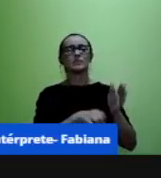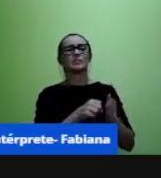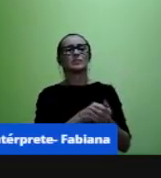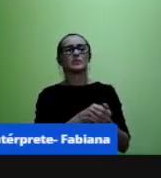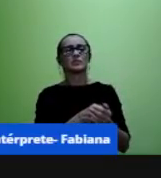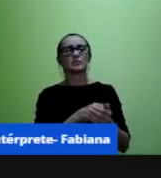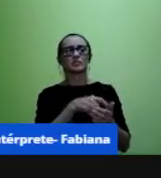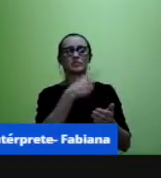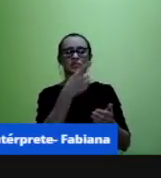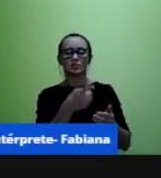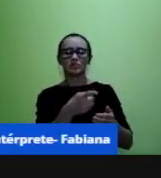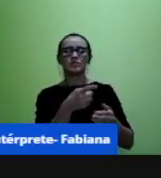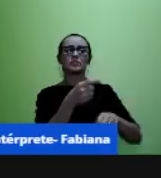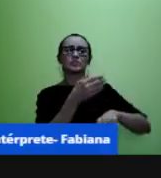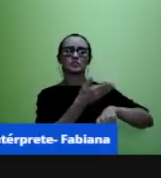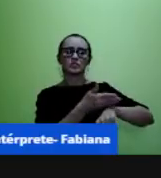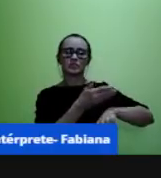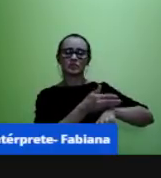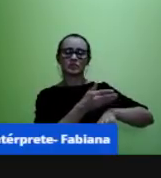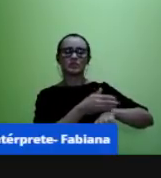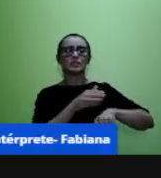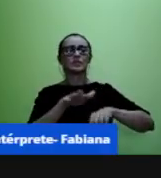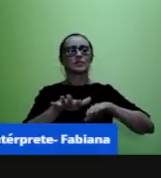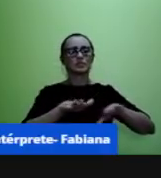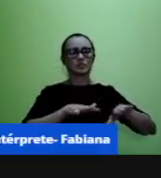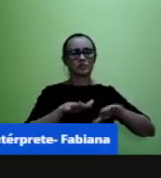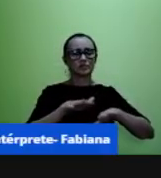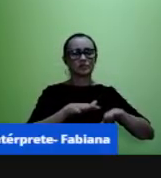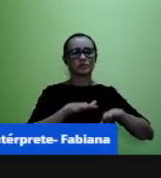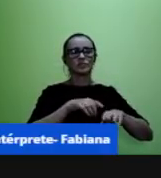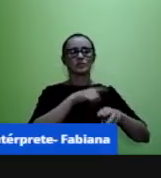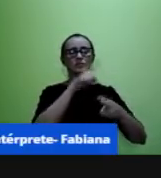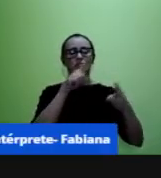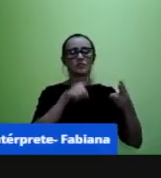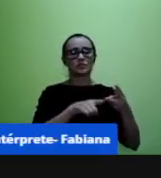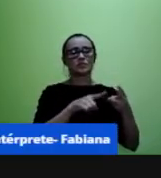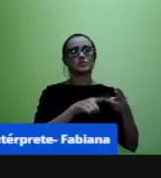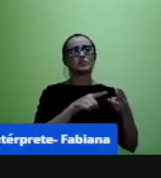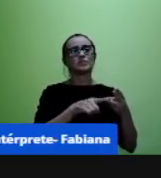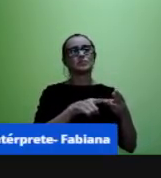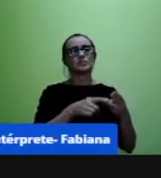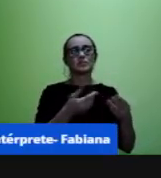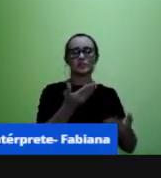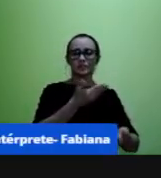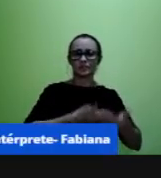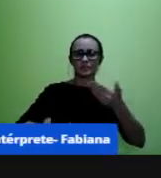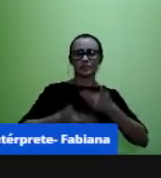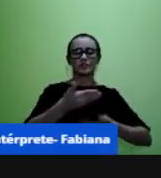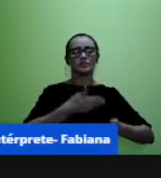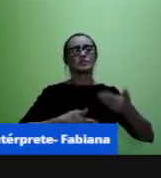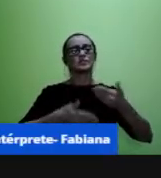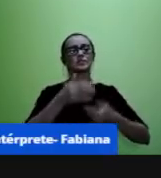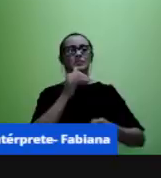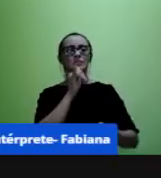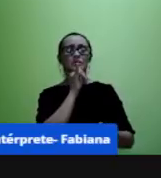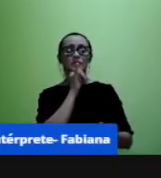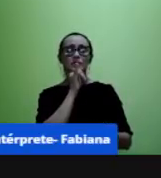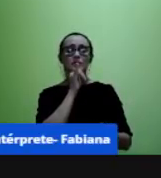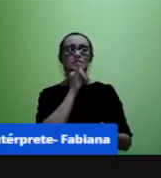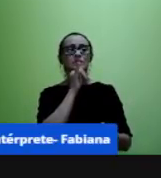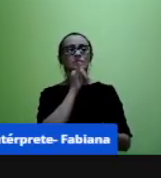conhecimentos práticos motores, conhecimentos da interação, socialização. E um exemplo, olha só, de